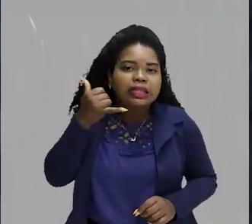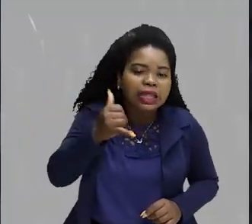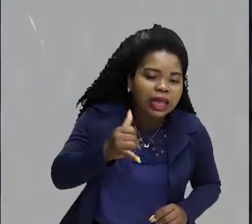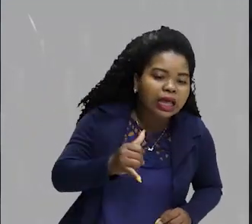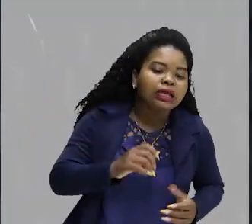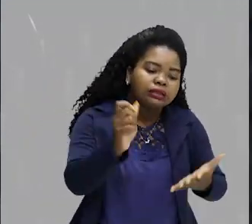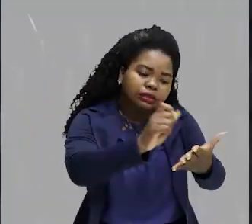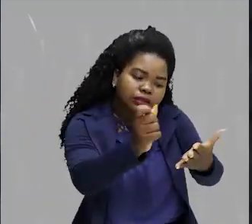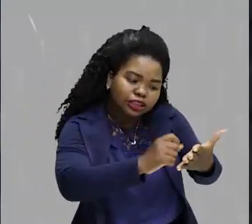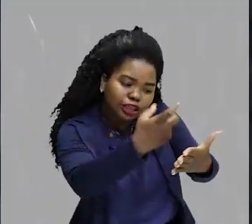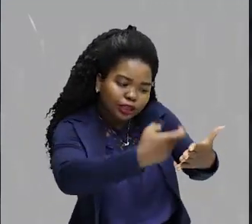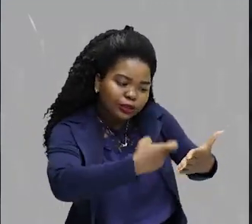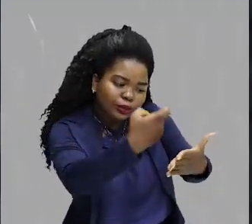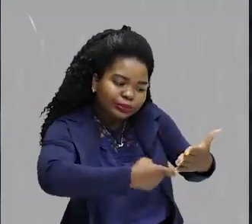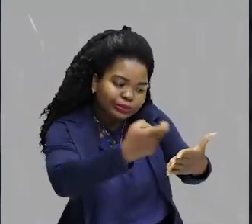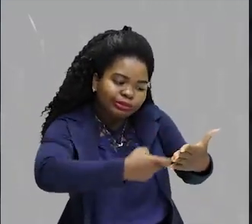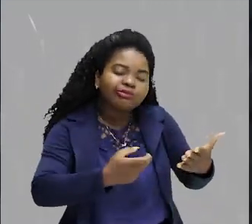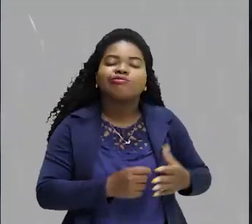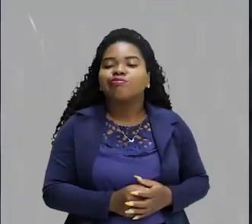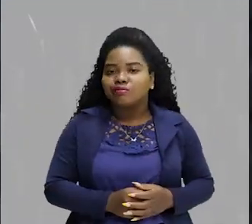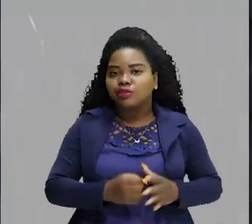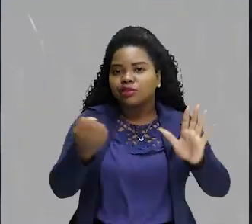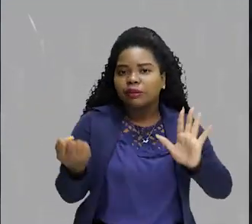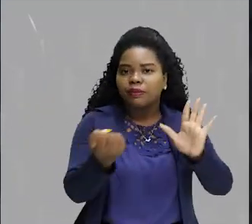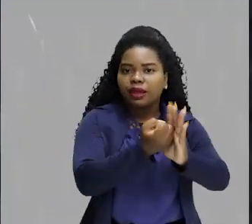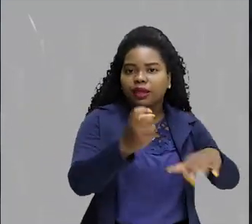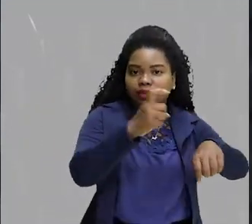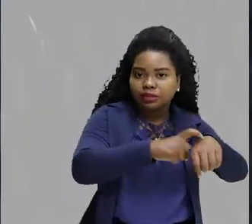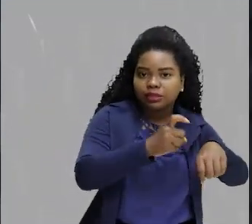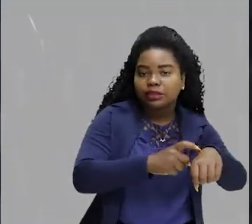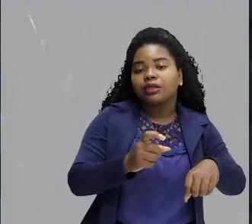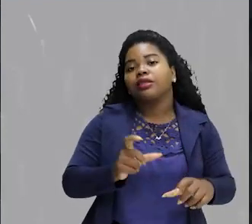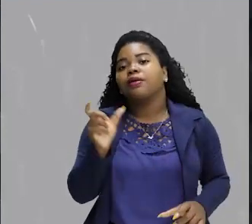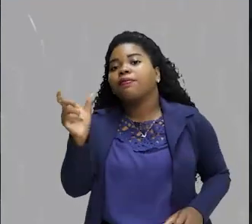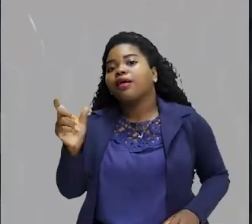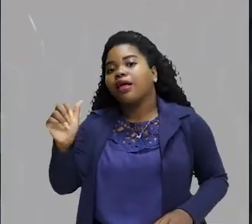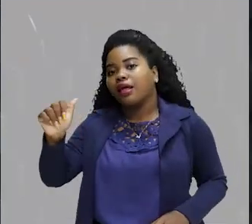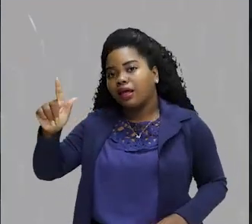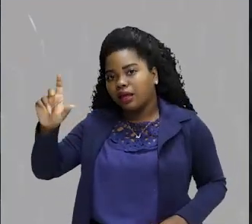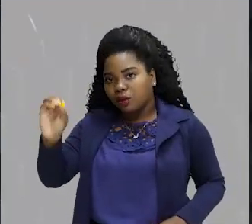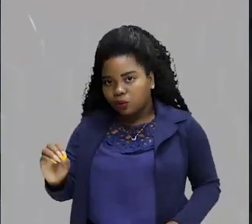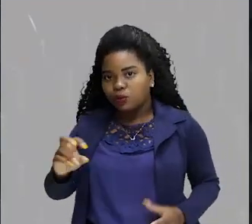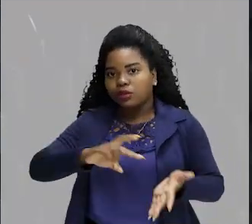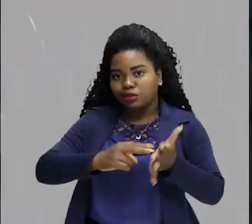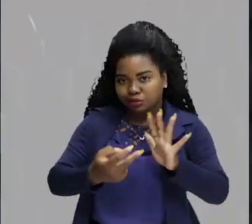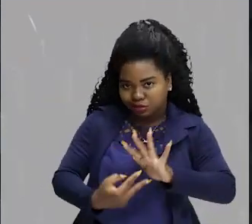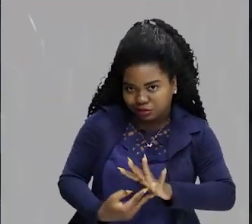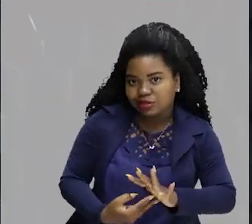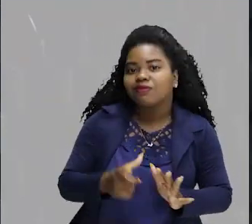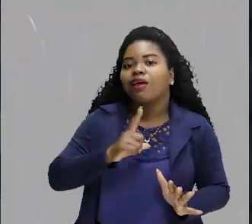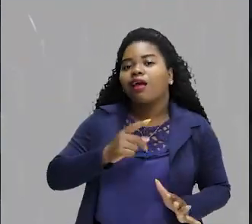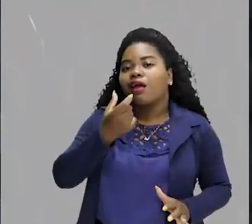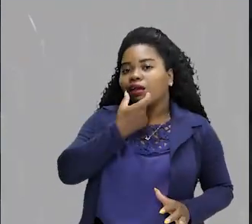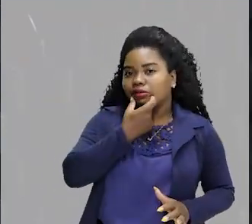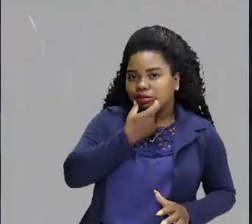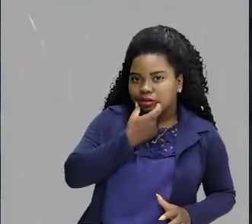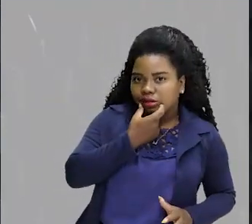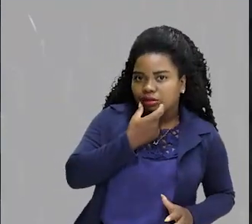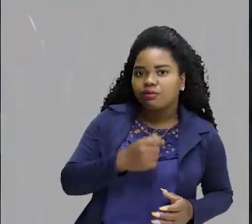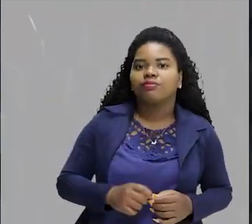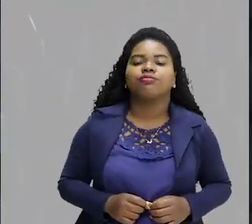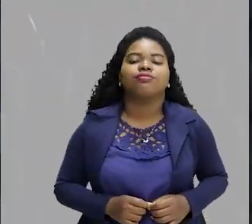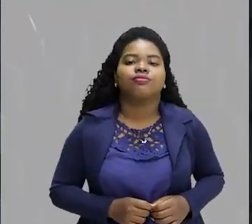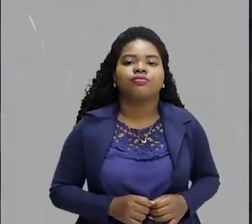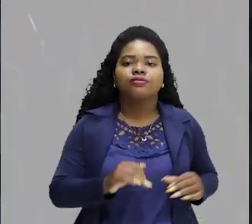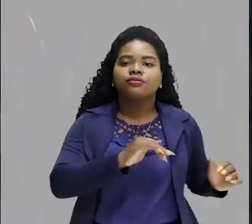fazer a demarcação de tempo, você usa essa palavrinha ago. É o significado que ela tem no inglês. Quando nós